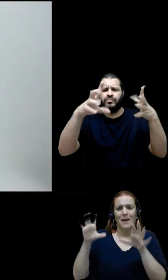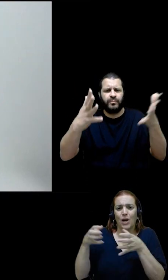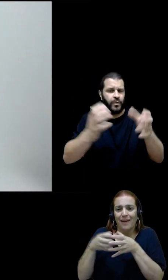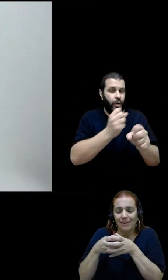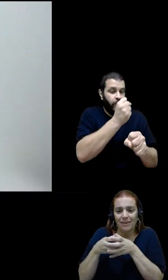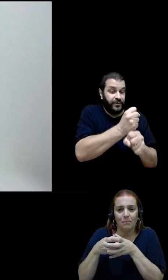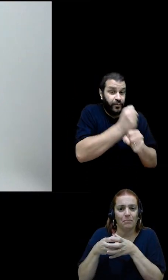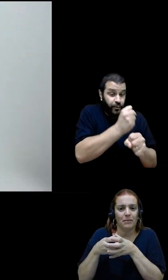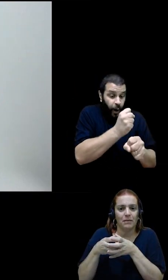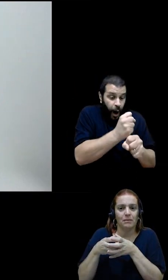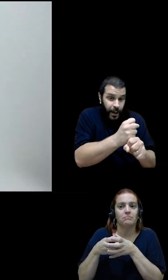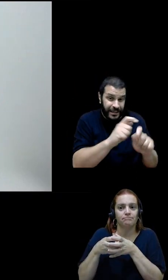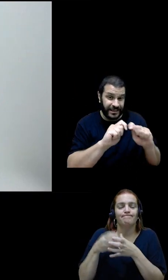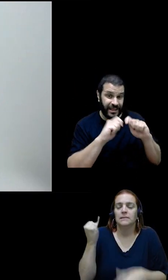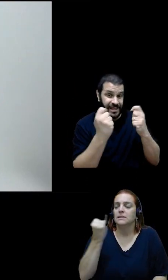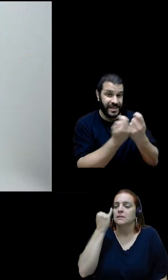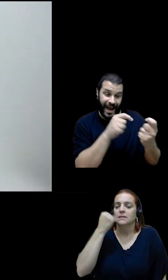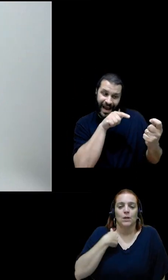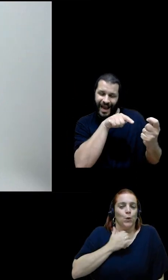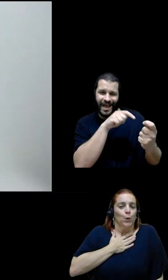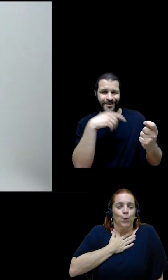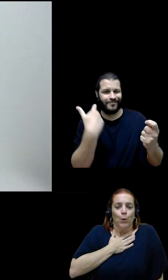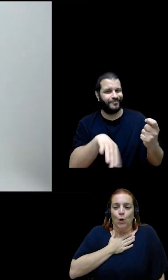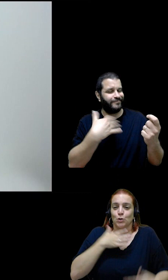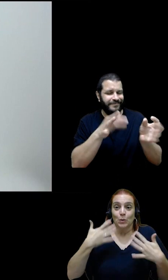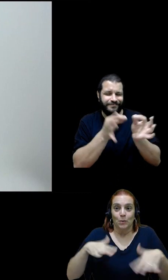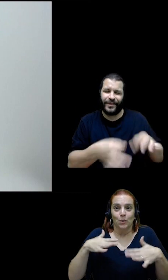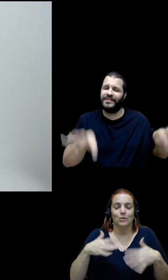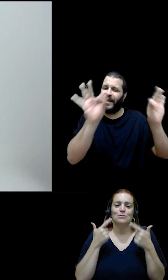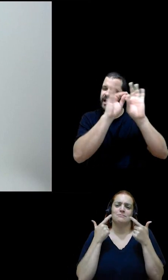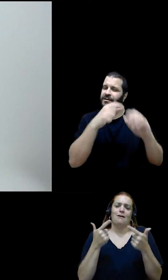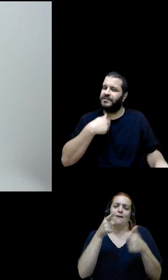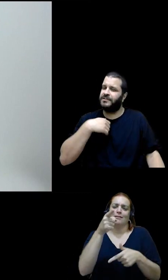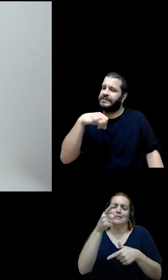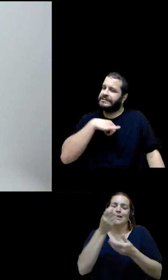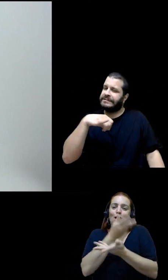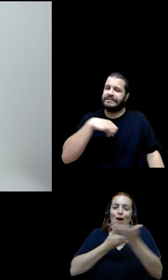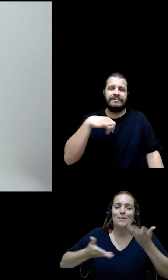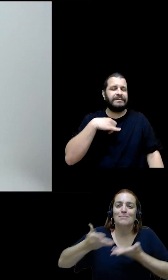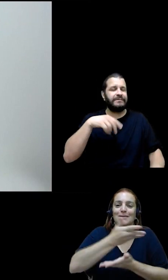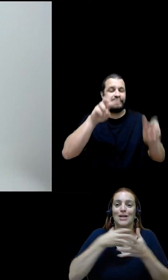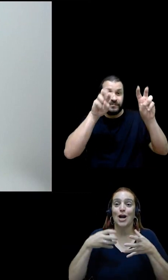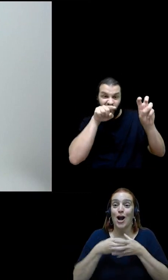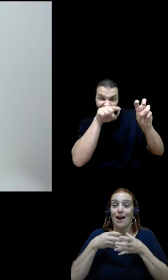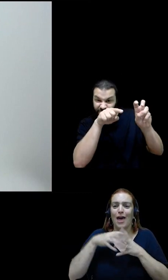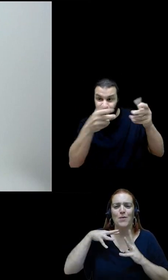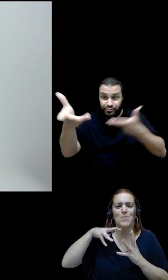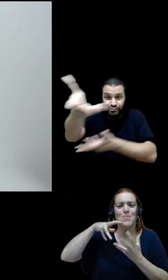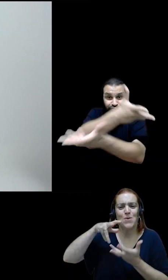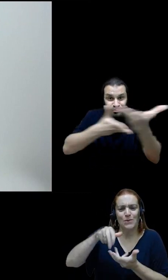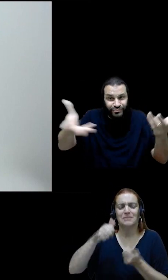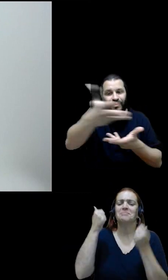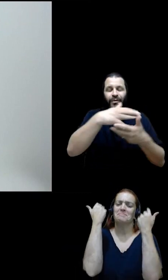equipe é cara para mim. Fico muito feliz por você ter tido a oportunidade de compartilhar isso com colegas do mundo